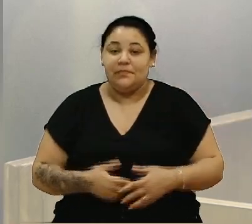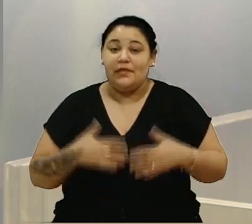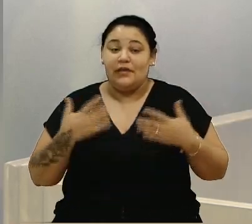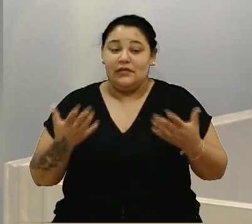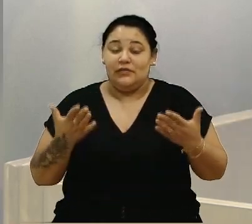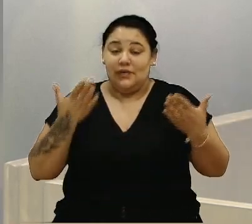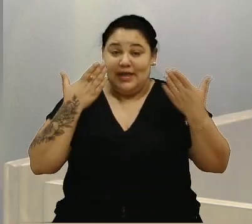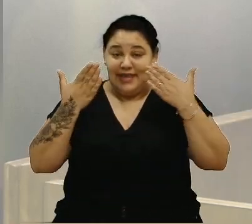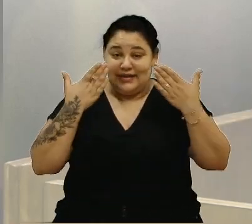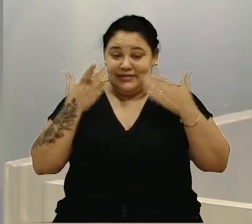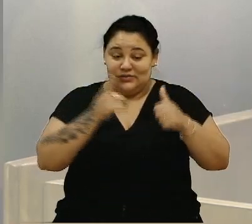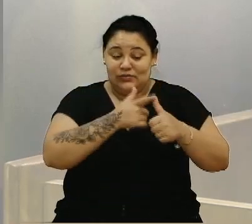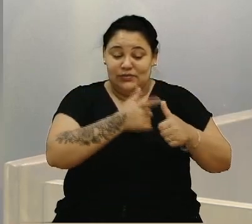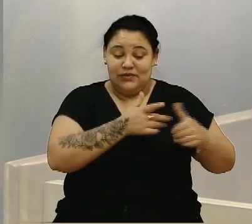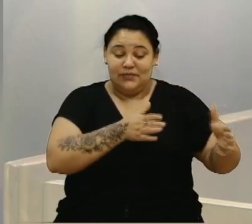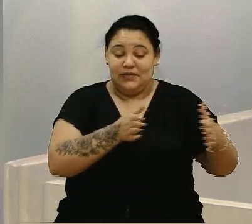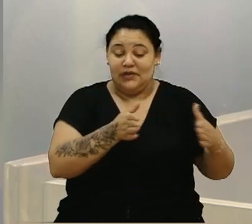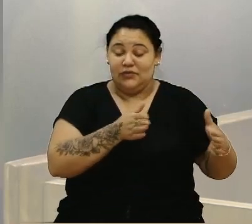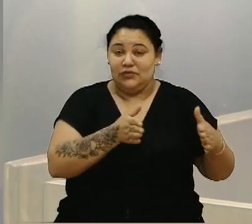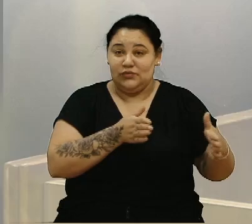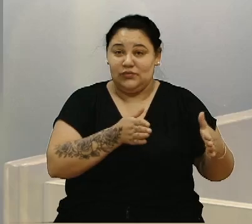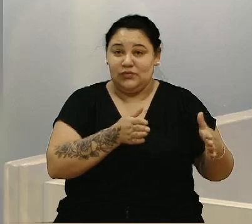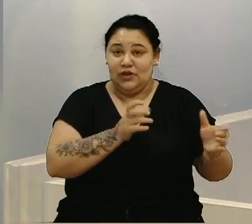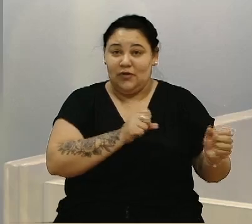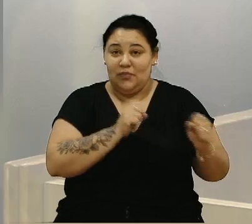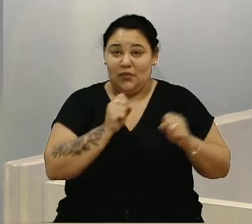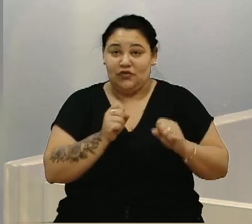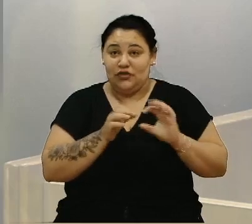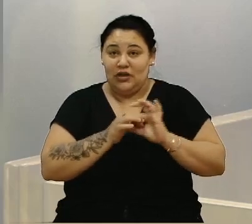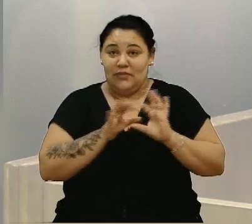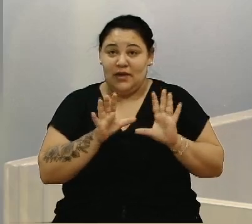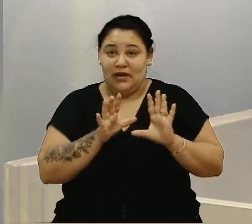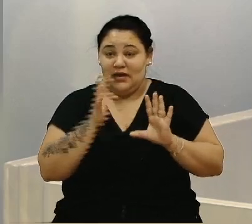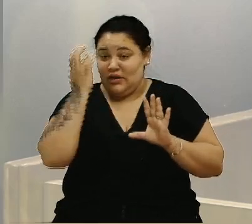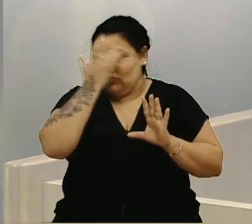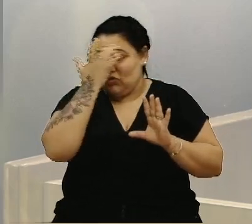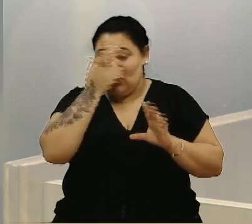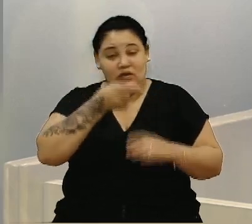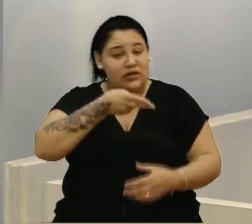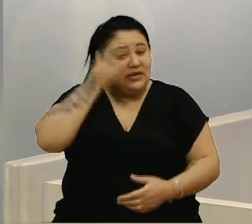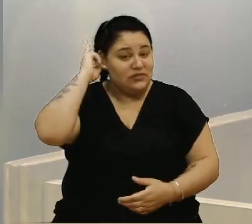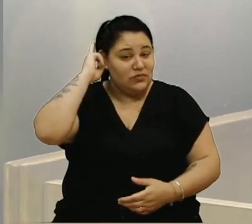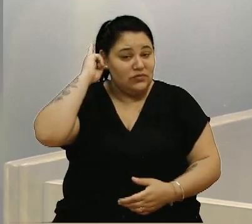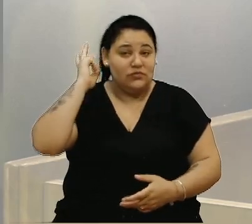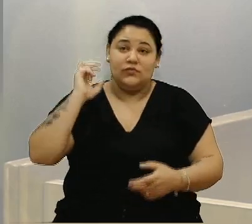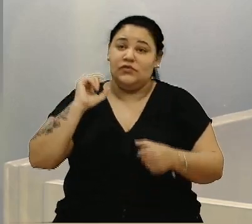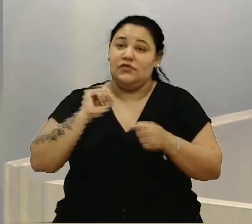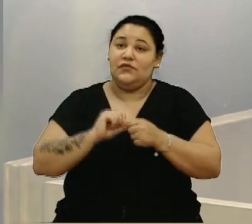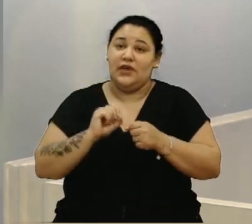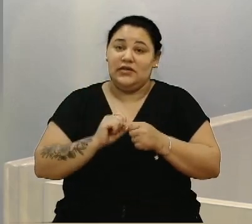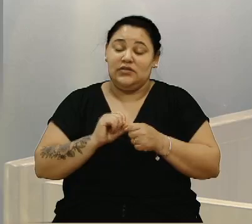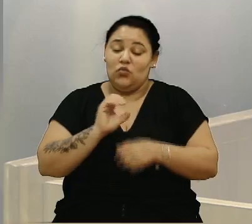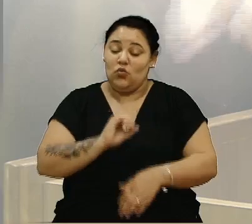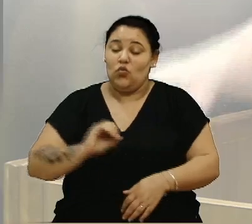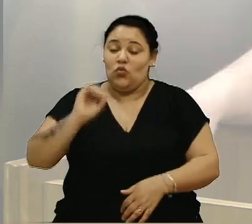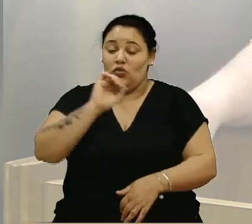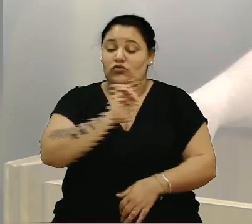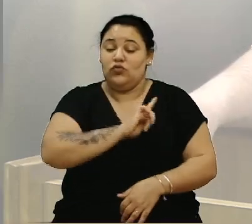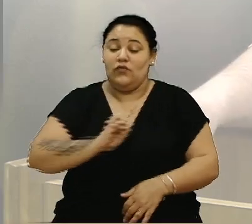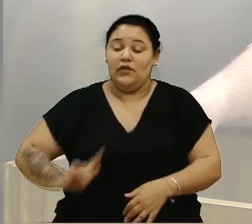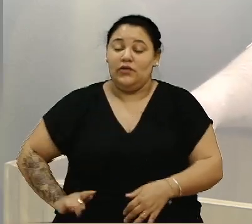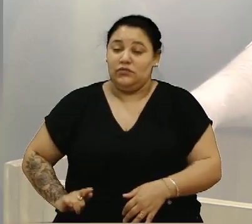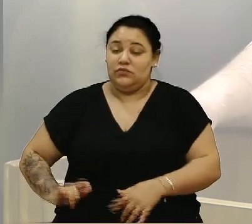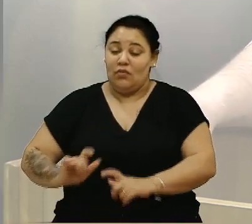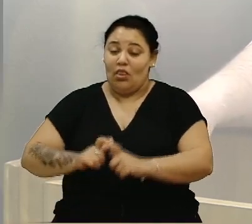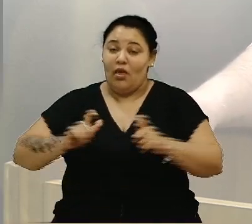análise do primeiro turno pode permitir com que Adiló e Néspolo façam um grande governo do tamanho de Caxias do